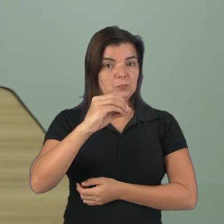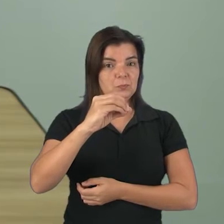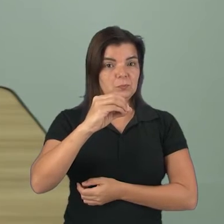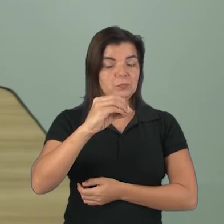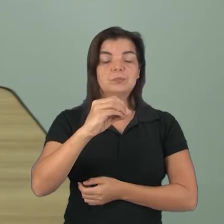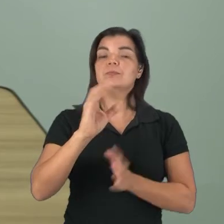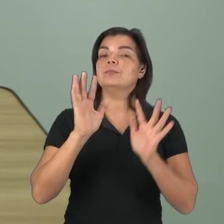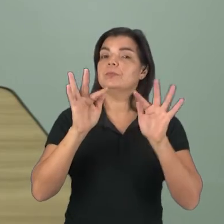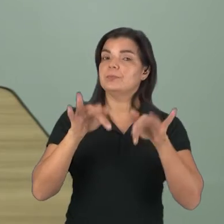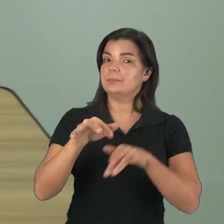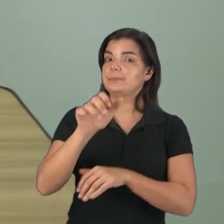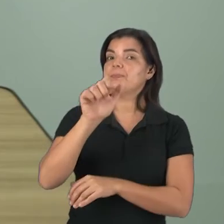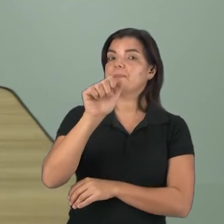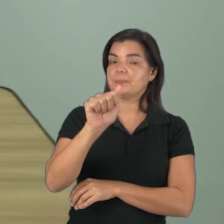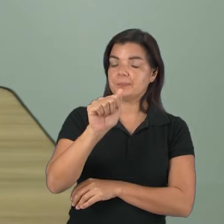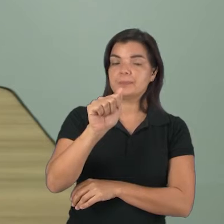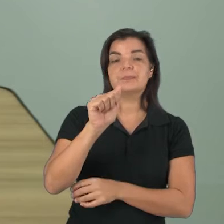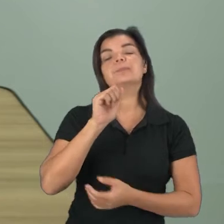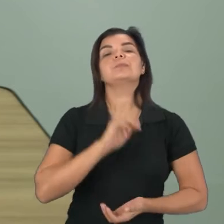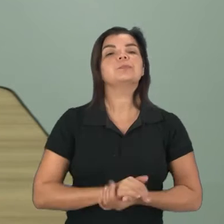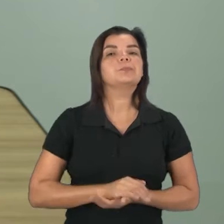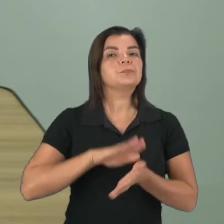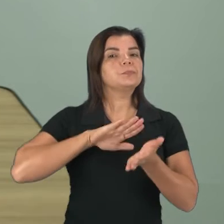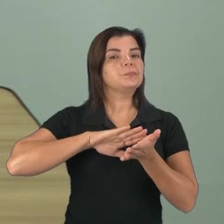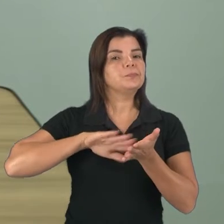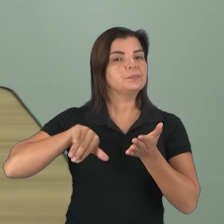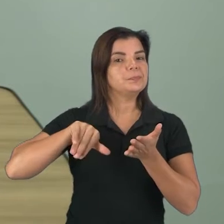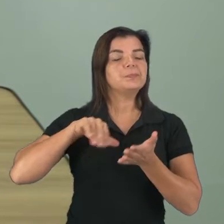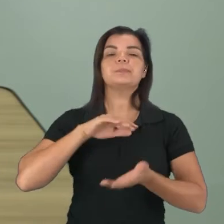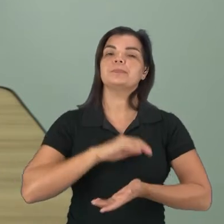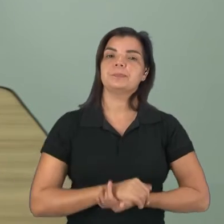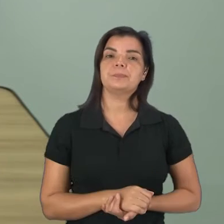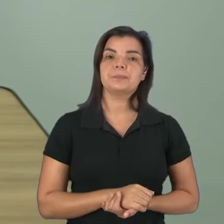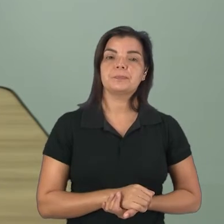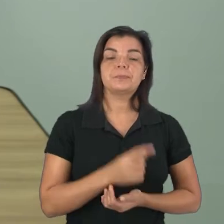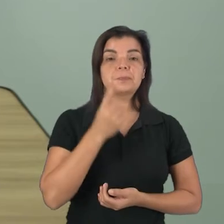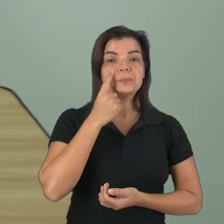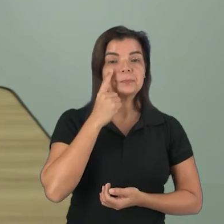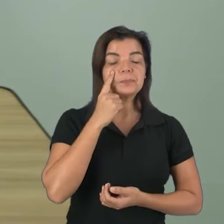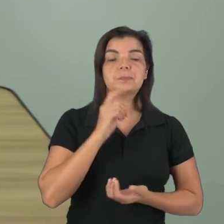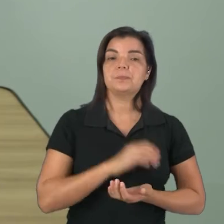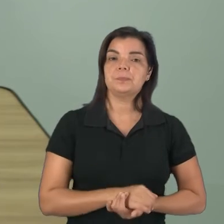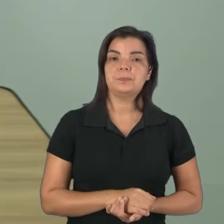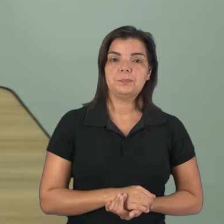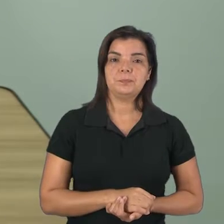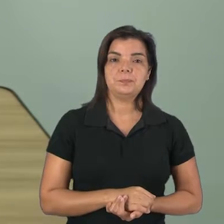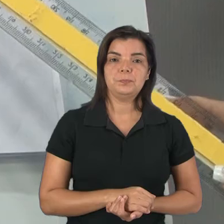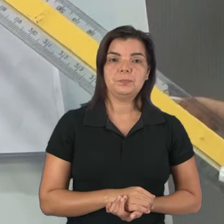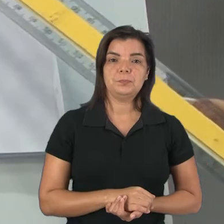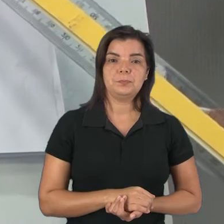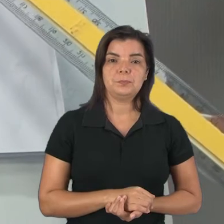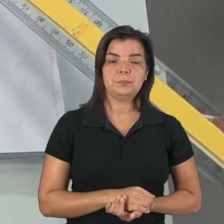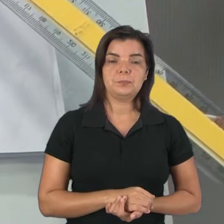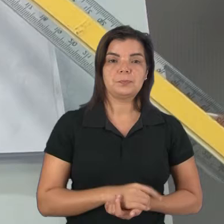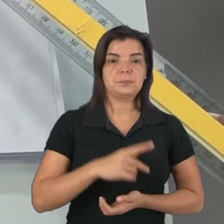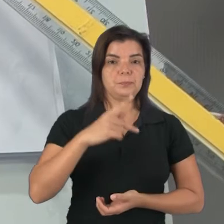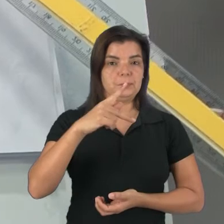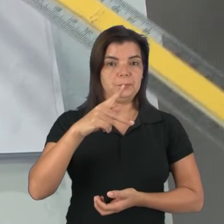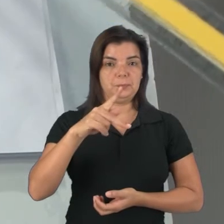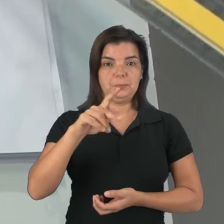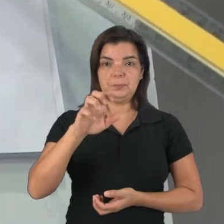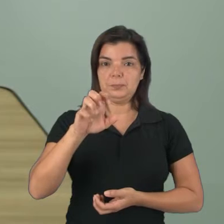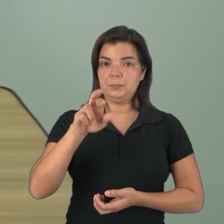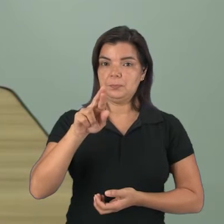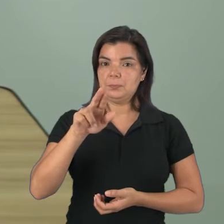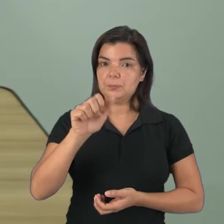letra A então esta aqui já está descartada vamos ver se esta aqui pela